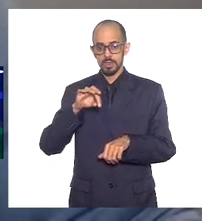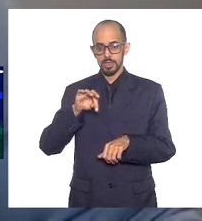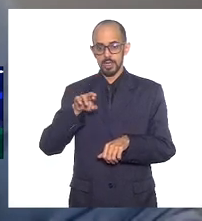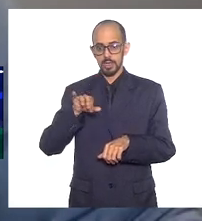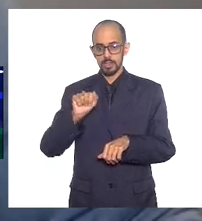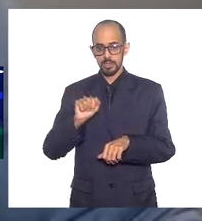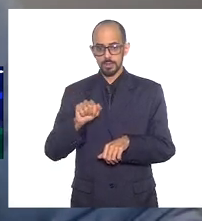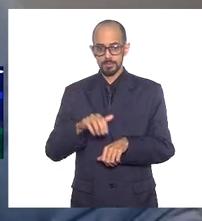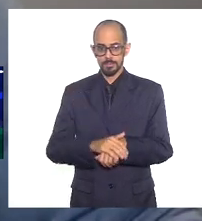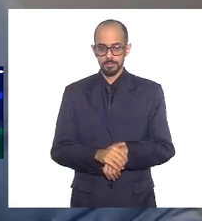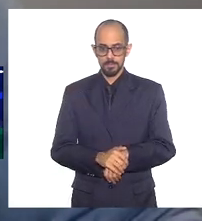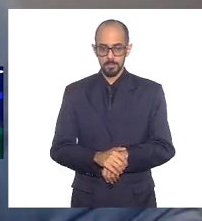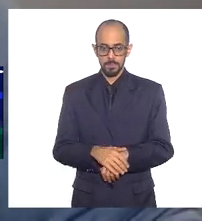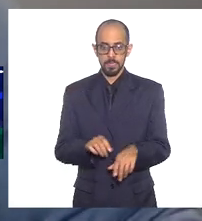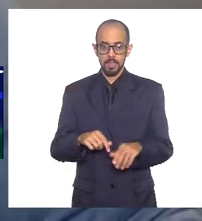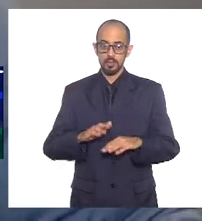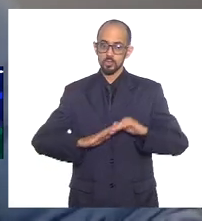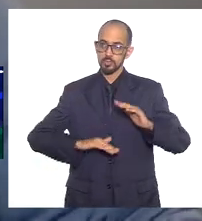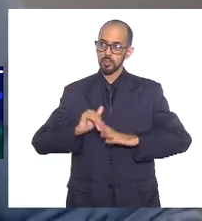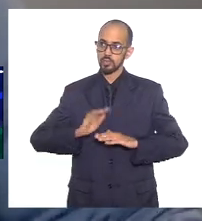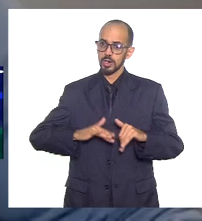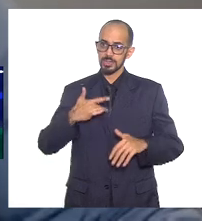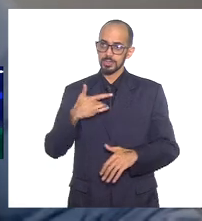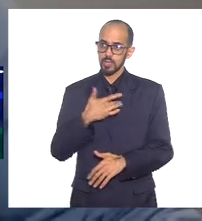e a questão dos profissionais de saúde.